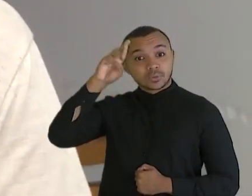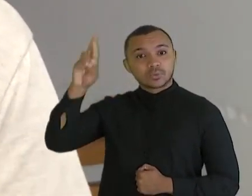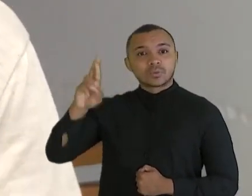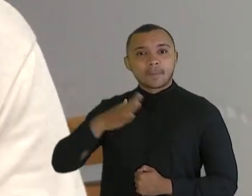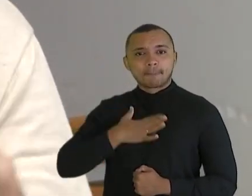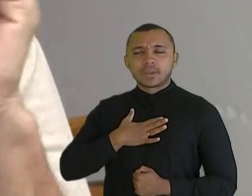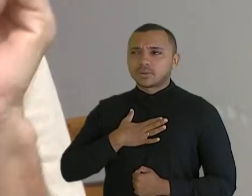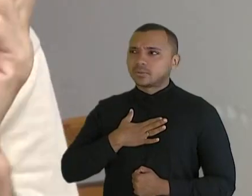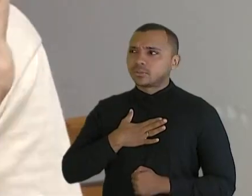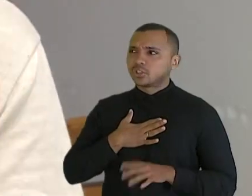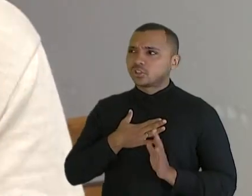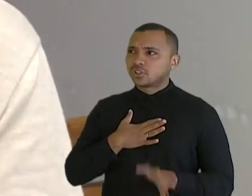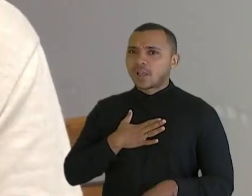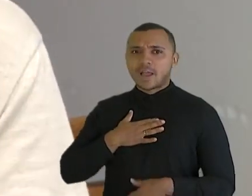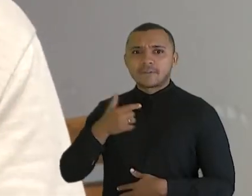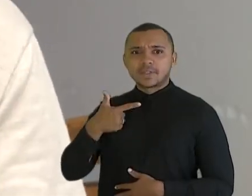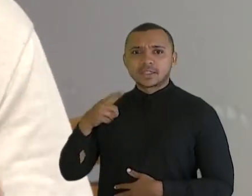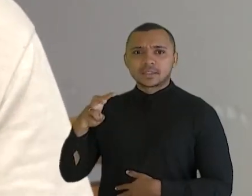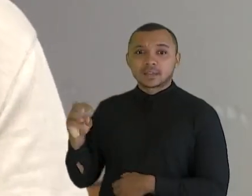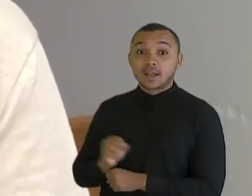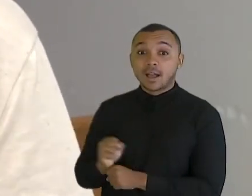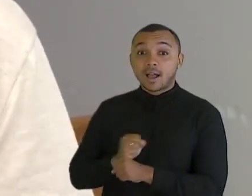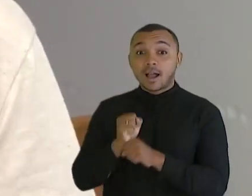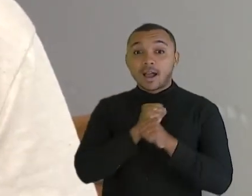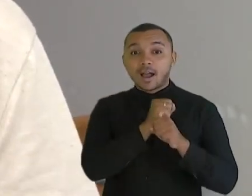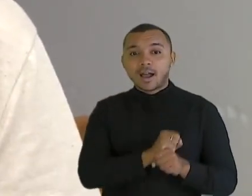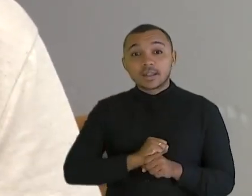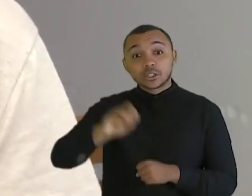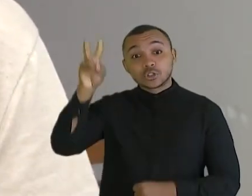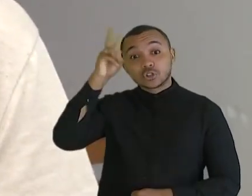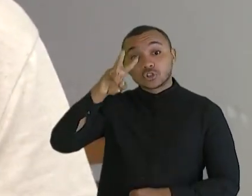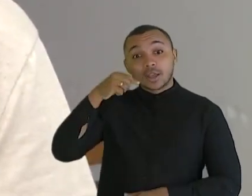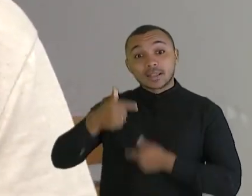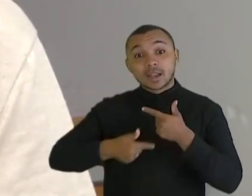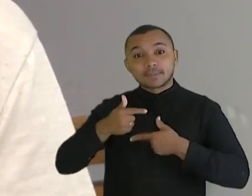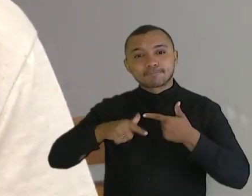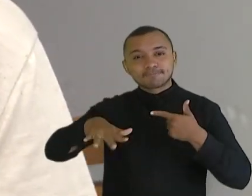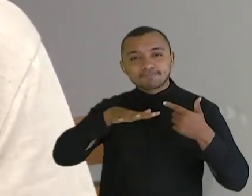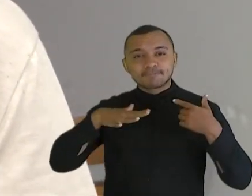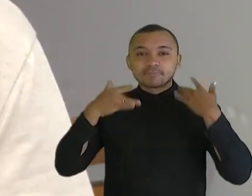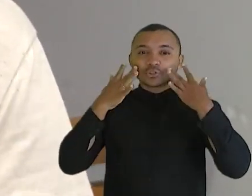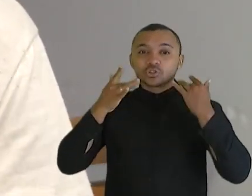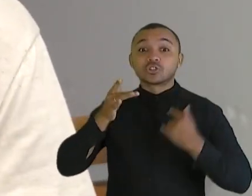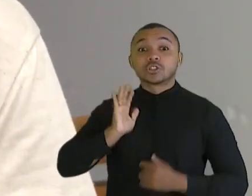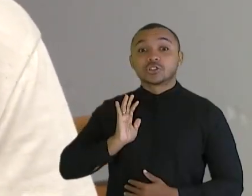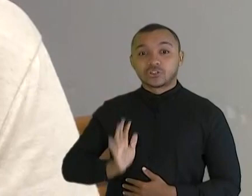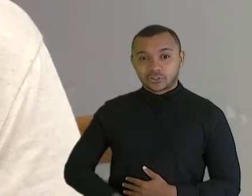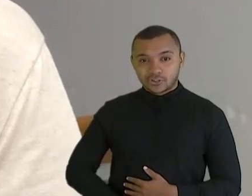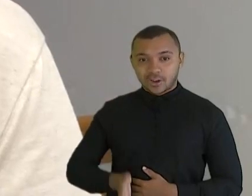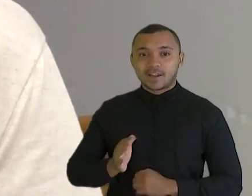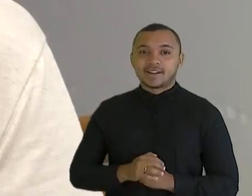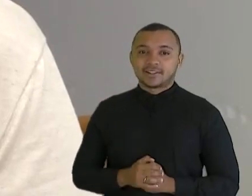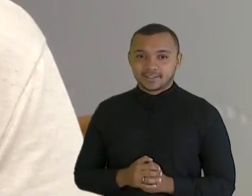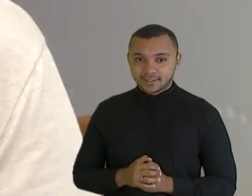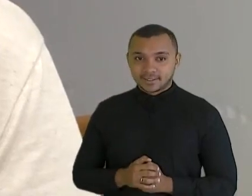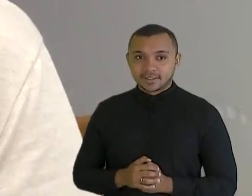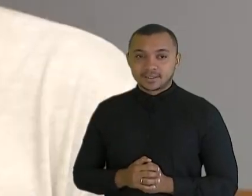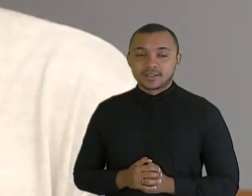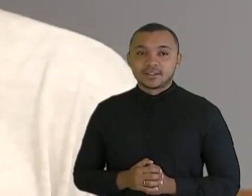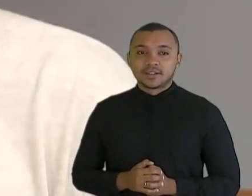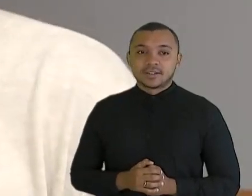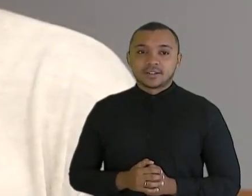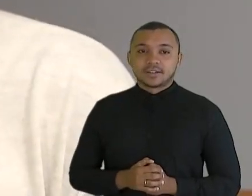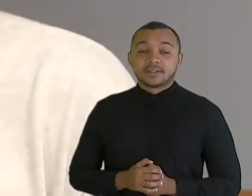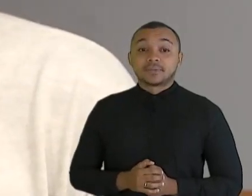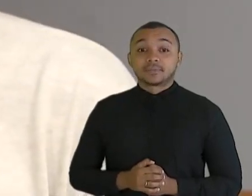25, quase 25 anos de teatro, né? Agora vamos completar esse caminho longo já de teatro.